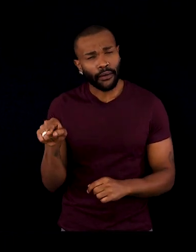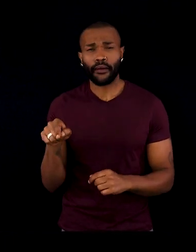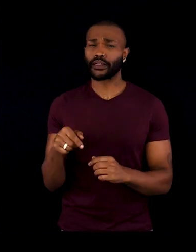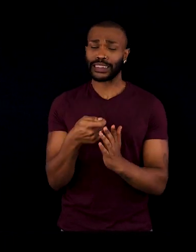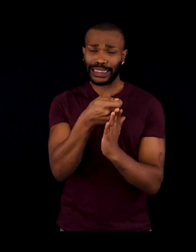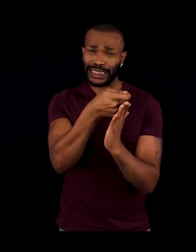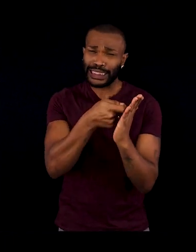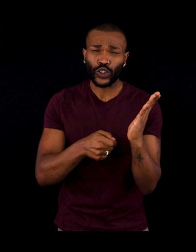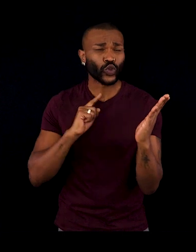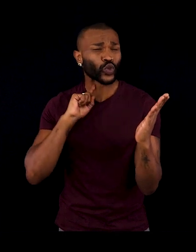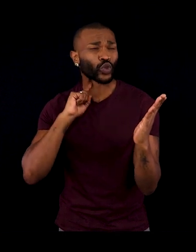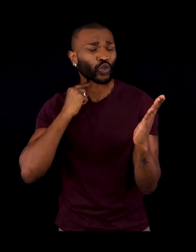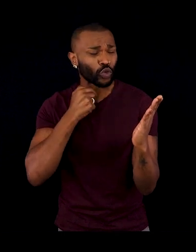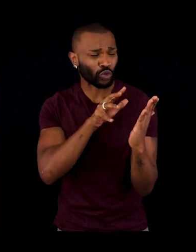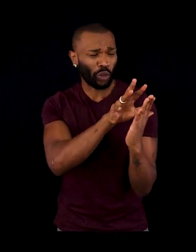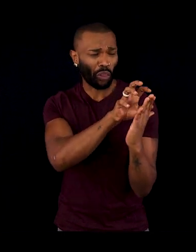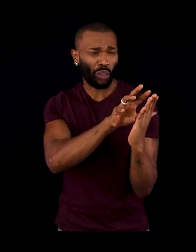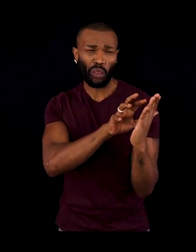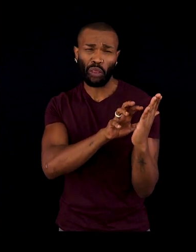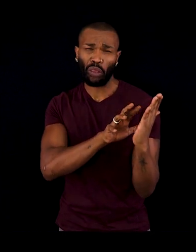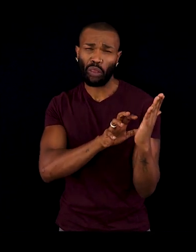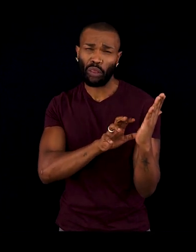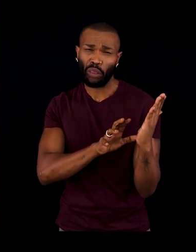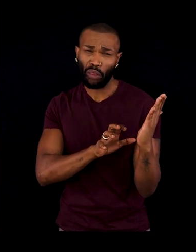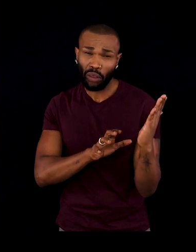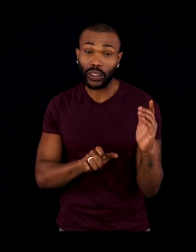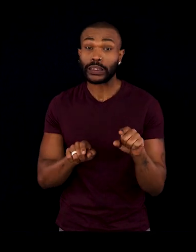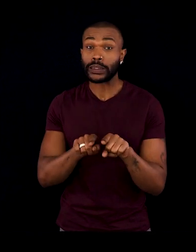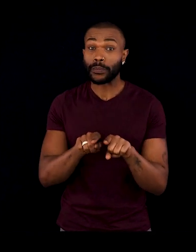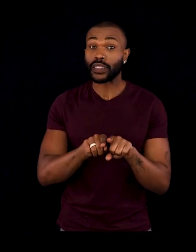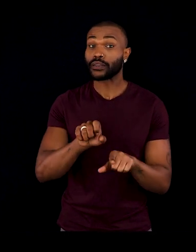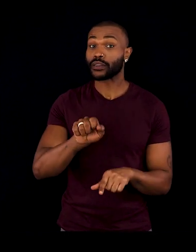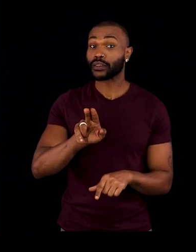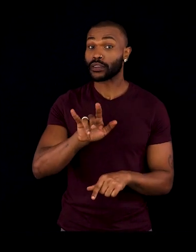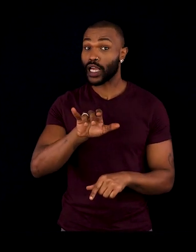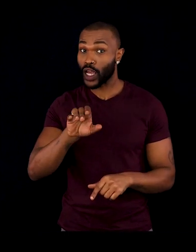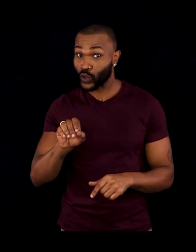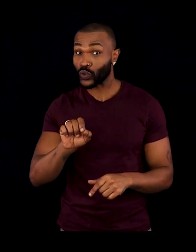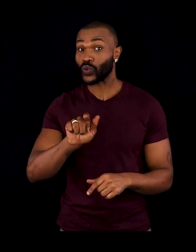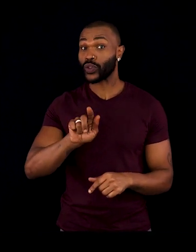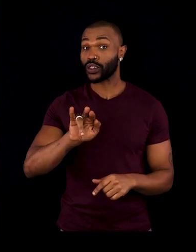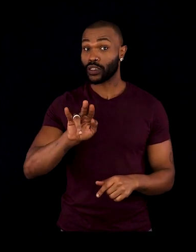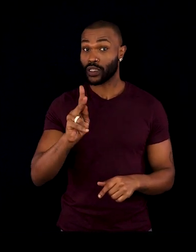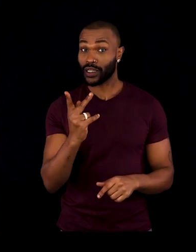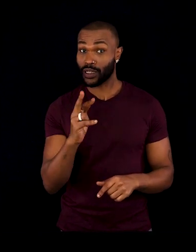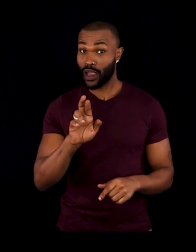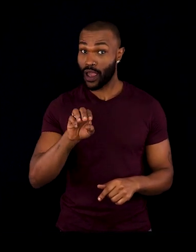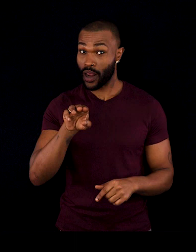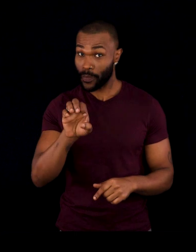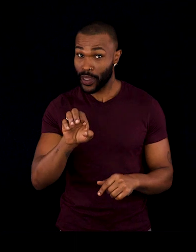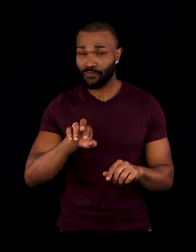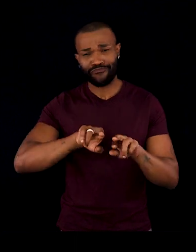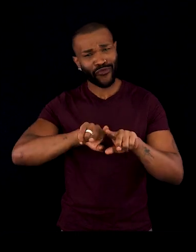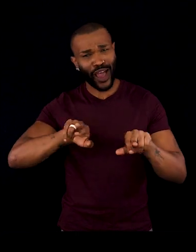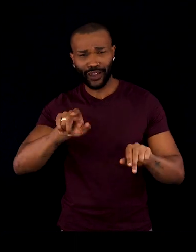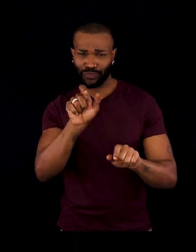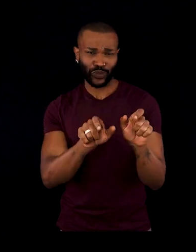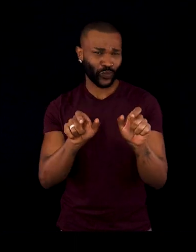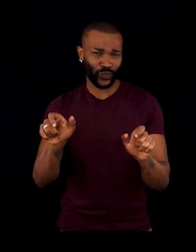relaxado, aquele texto todo sujo, todo borrado, Sérgio Millier, Guilherme de Almeida, etc.